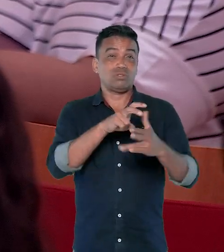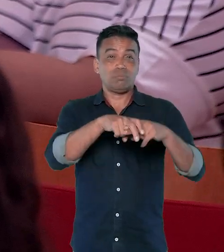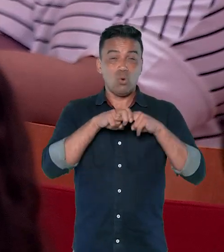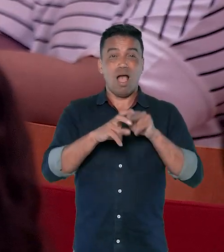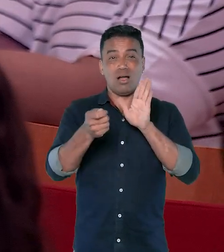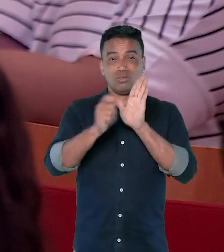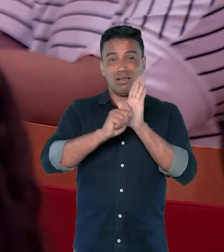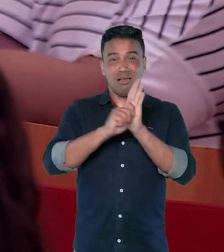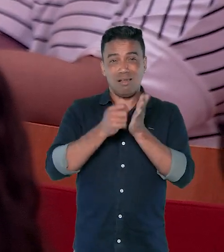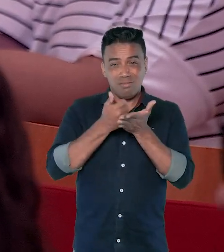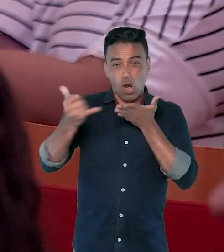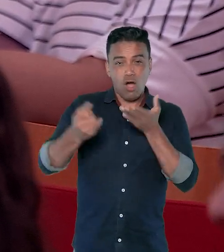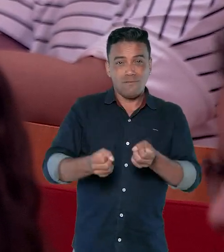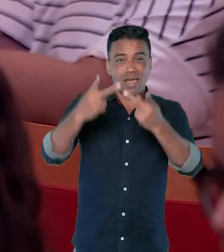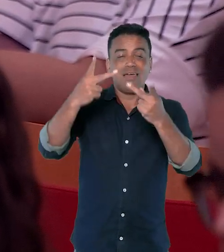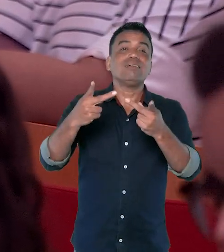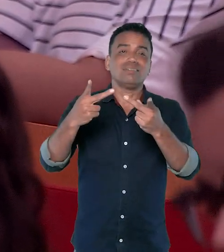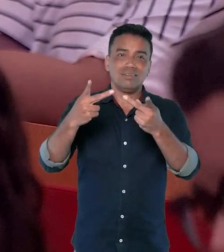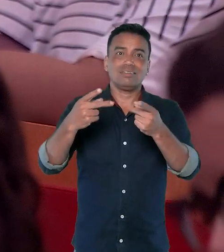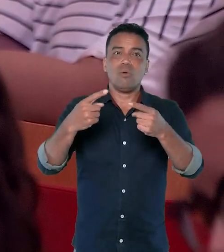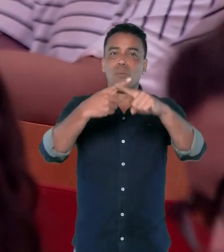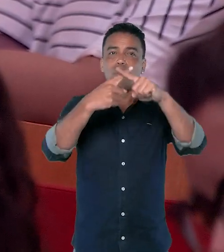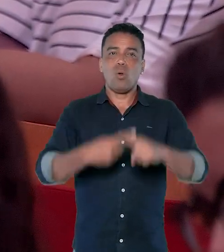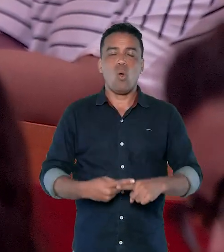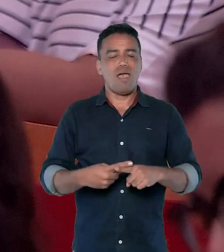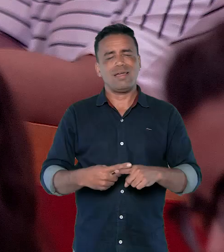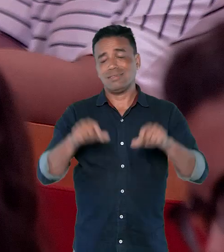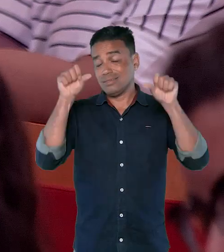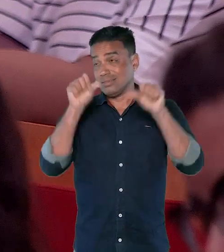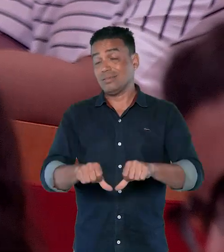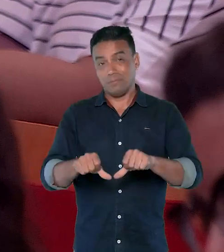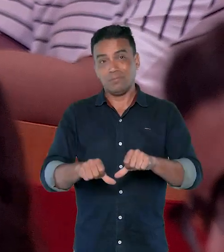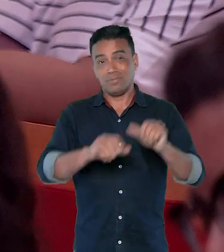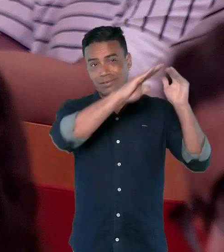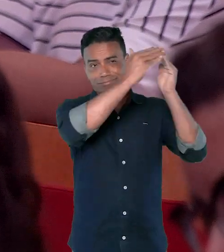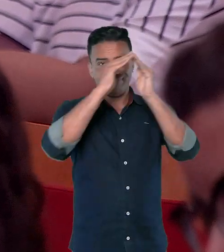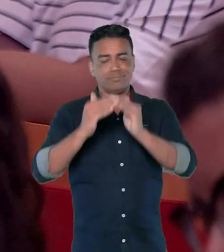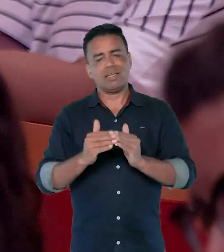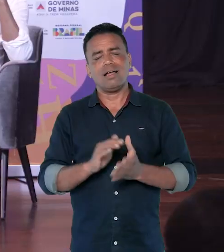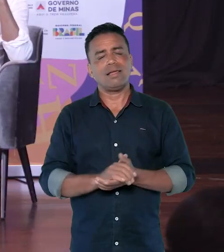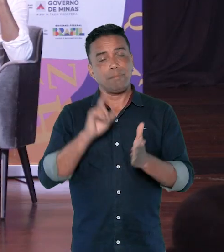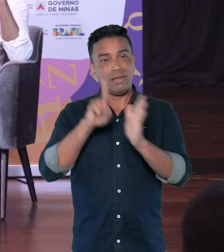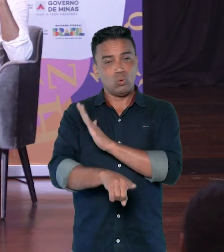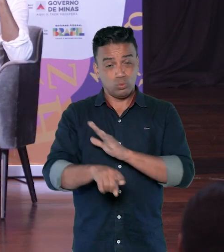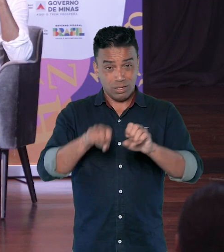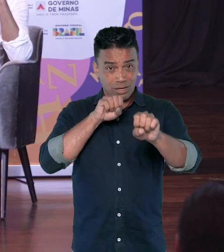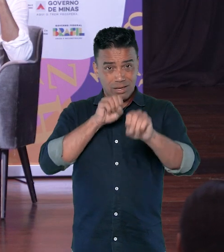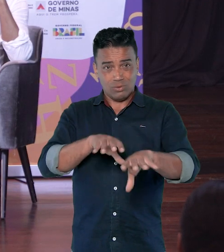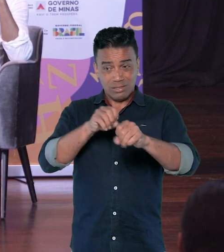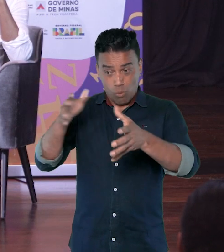concorrência muito desleal, trabalho com periferia. E aí me moveu essa questão, a pergunta é, a educação é que